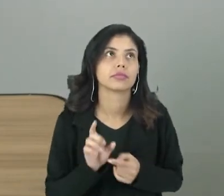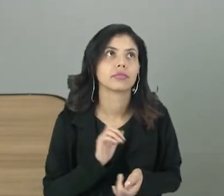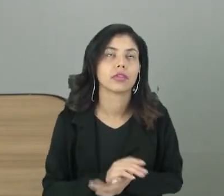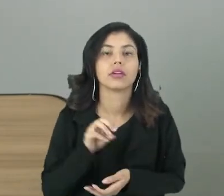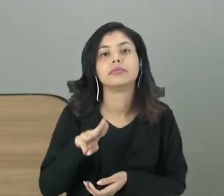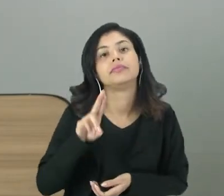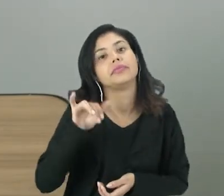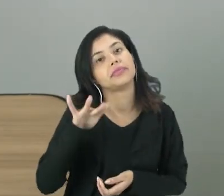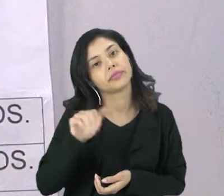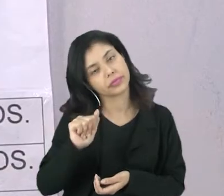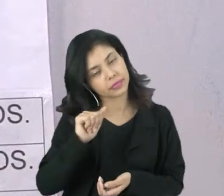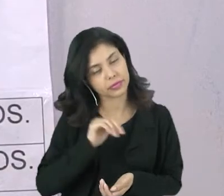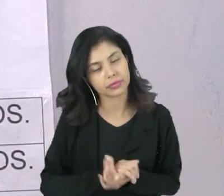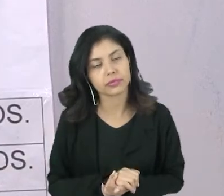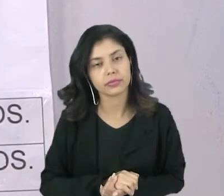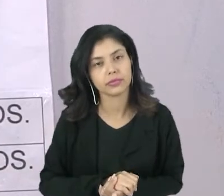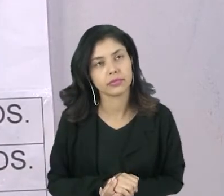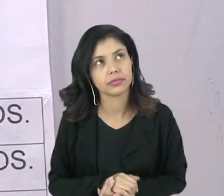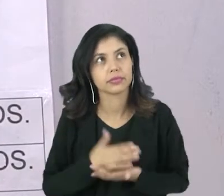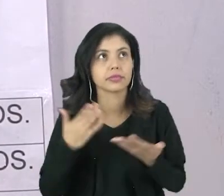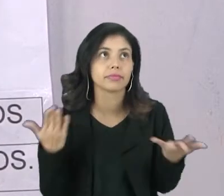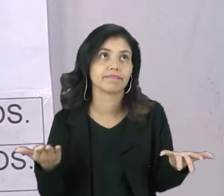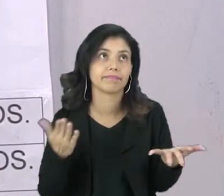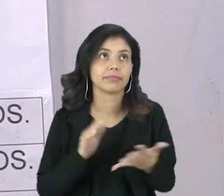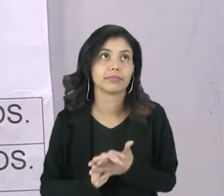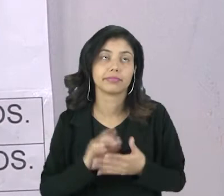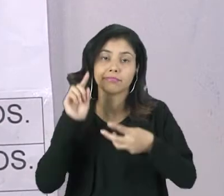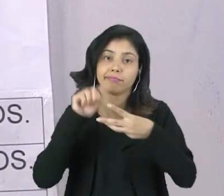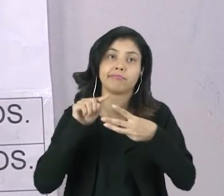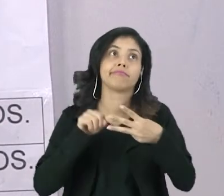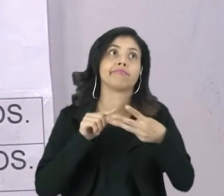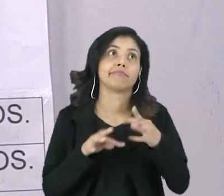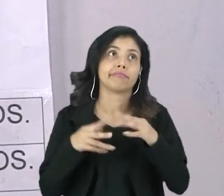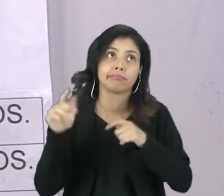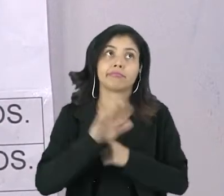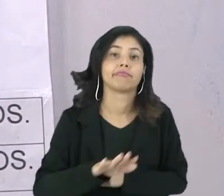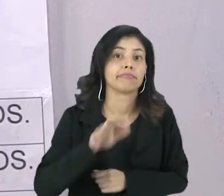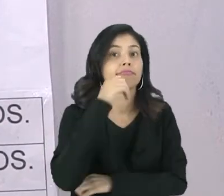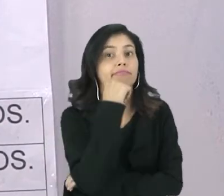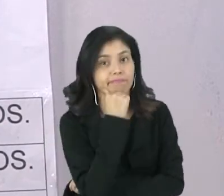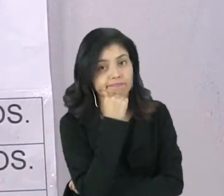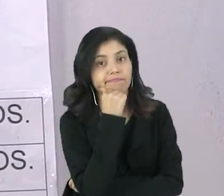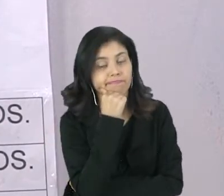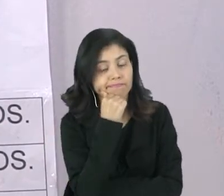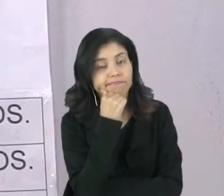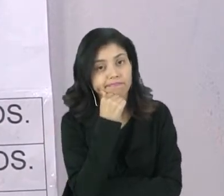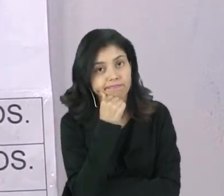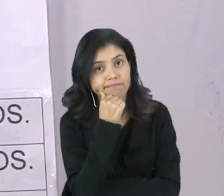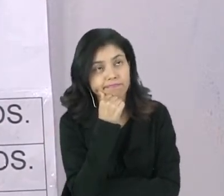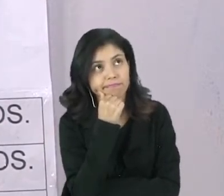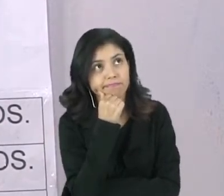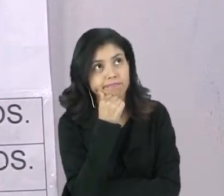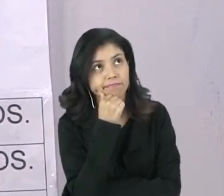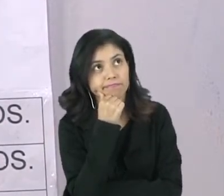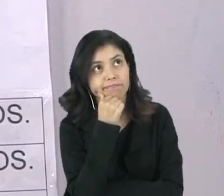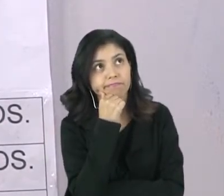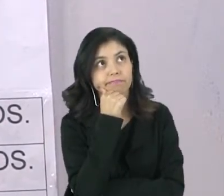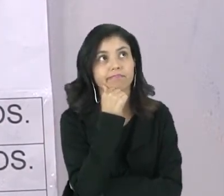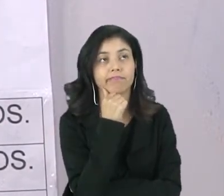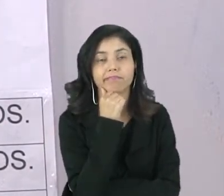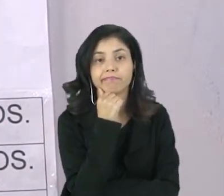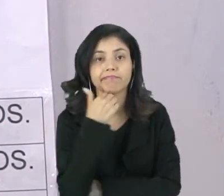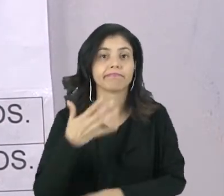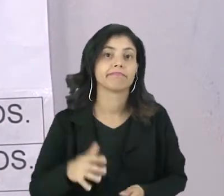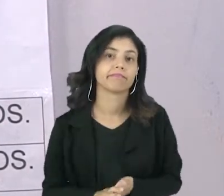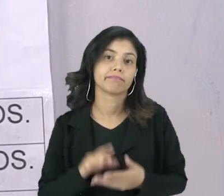esta crianças menina e crianças mas todas as frases tem a palavra menina olha aqui a menina